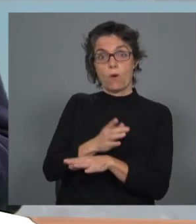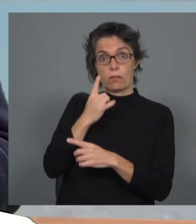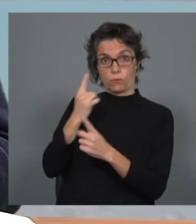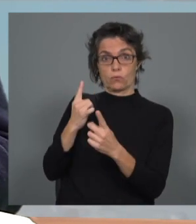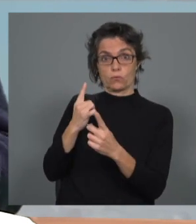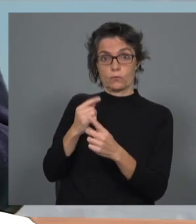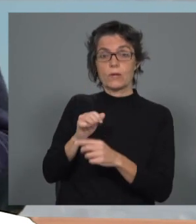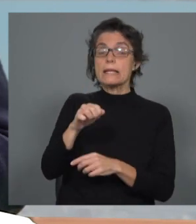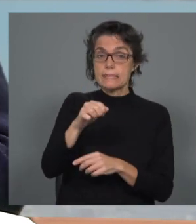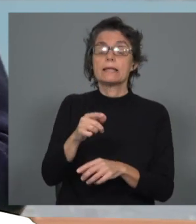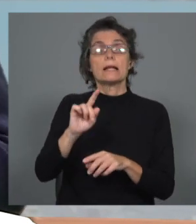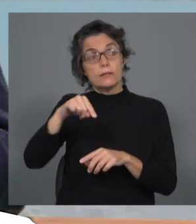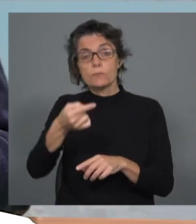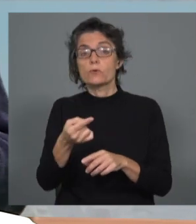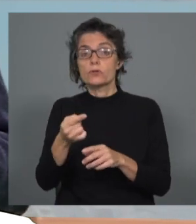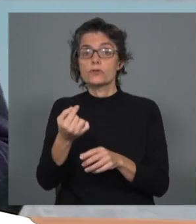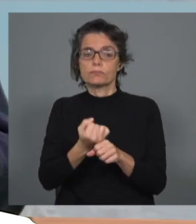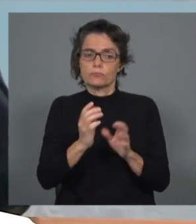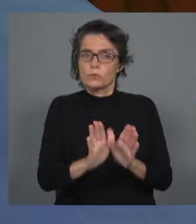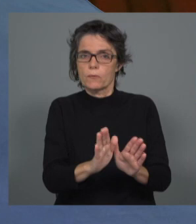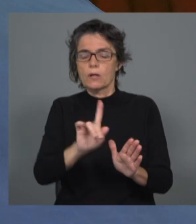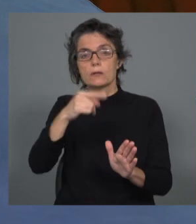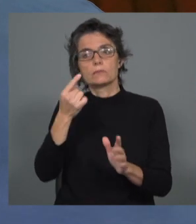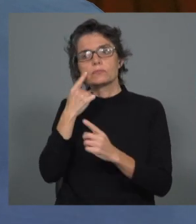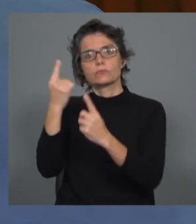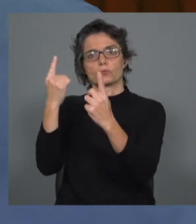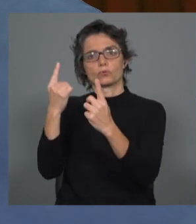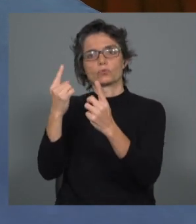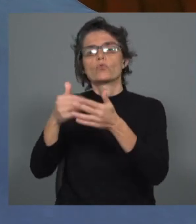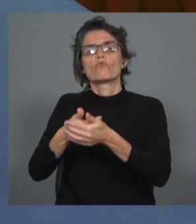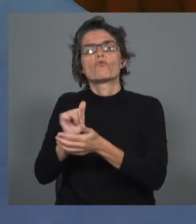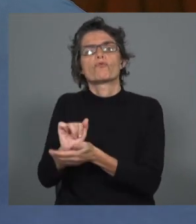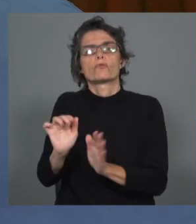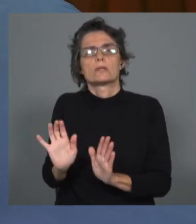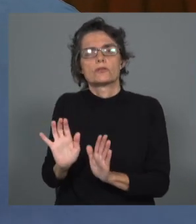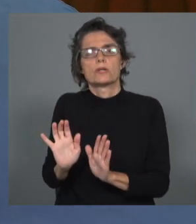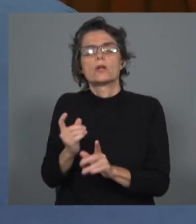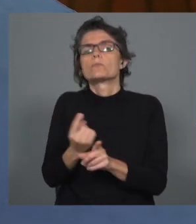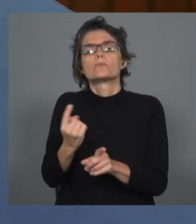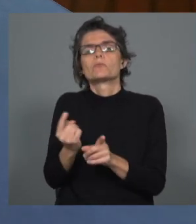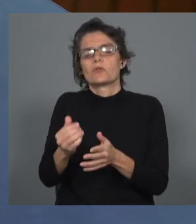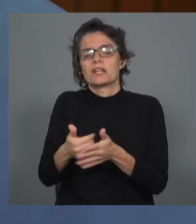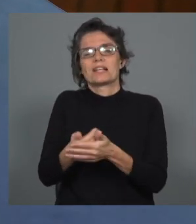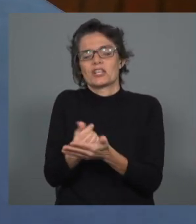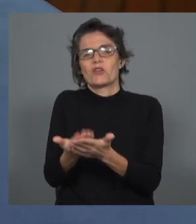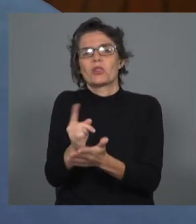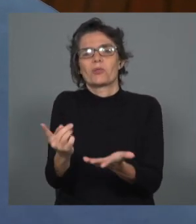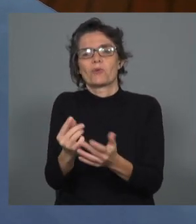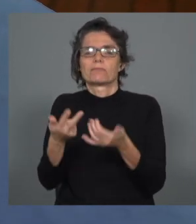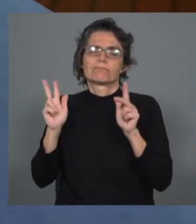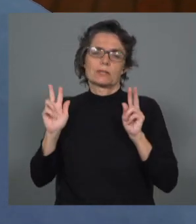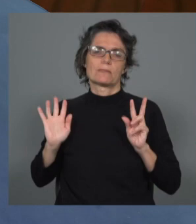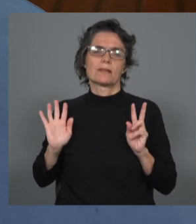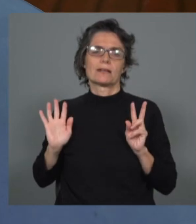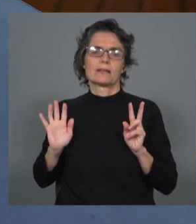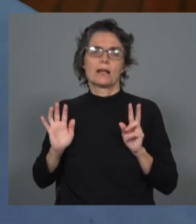E o anúncio é importante porque o Evangelho é um fermento de liberdade. O anúncio ajuda